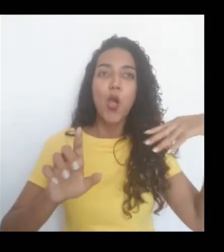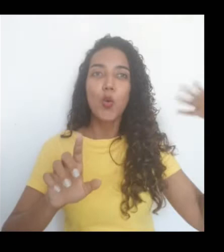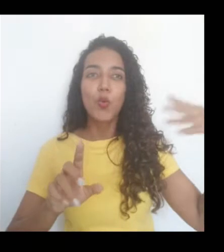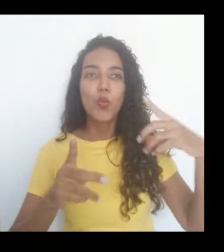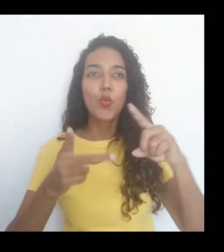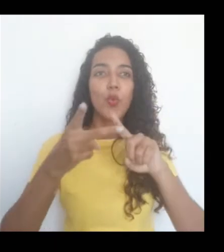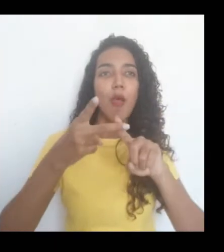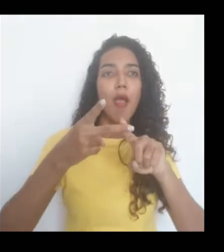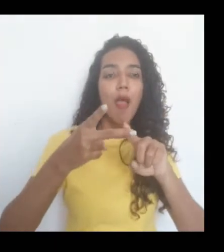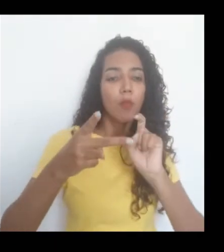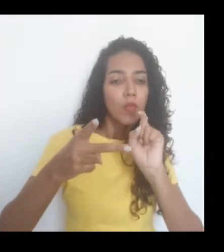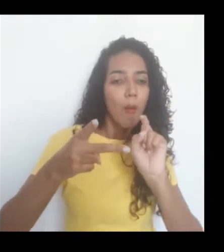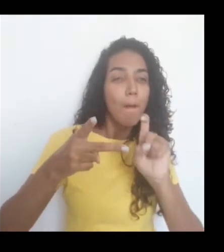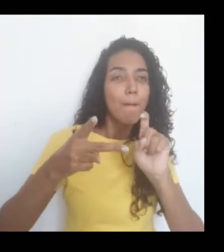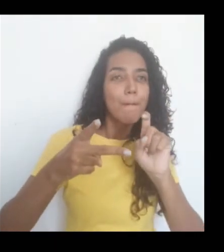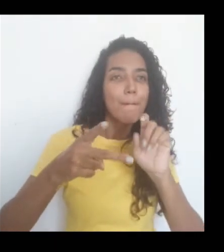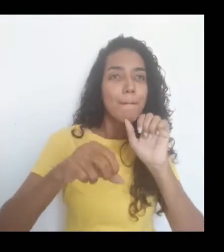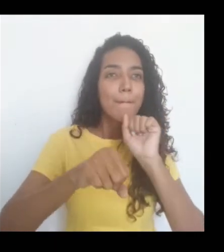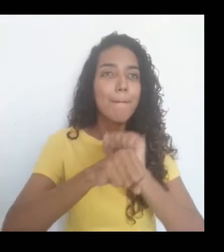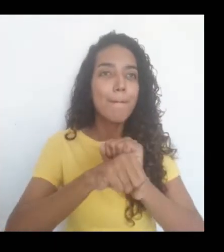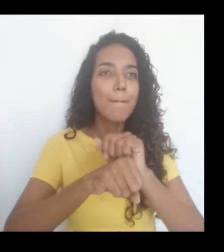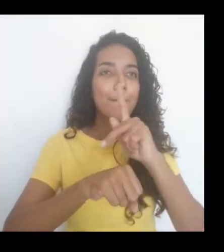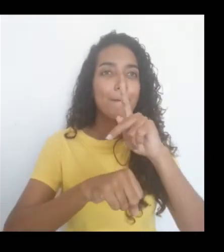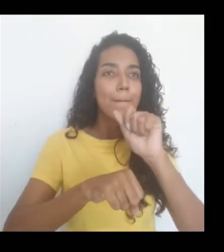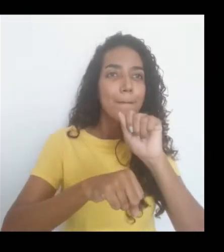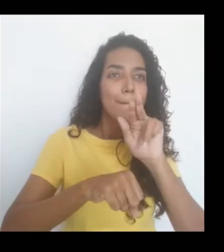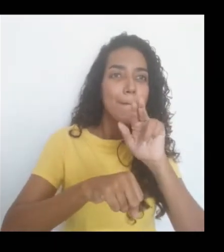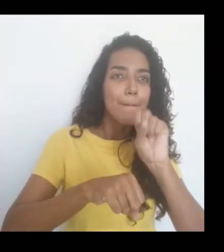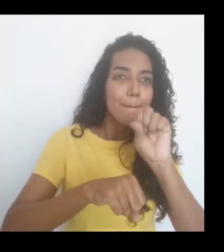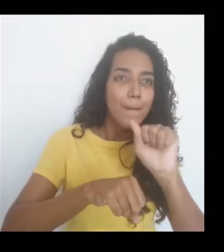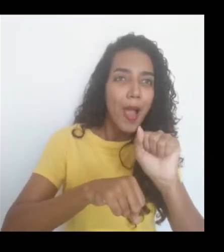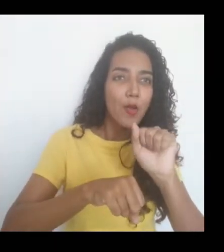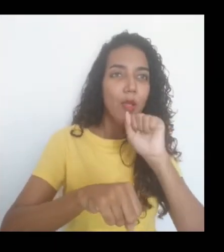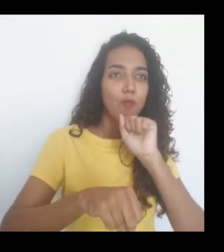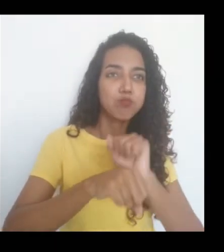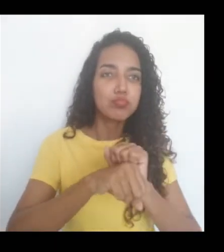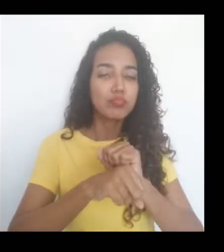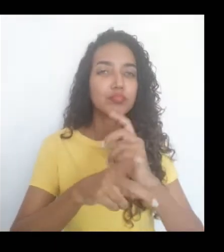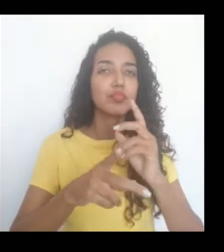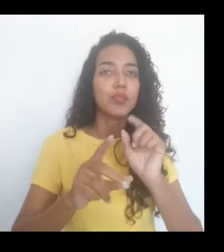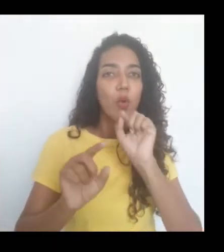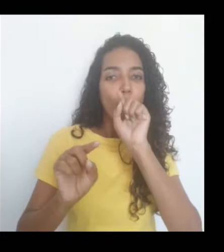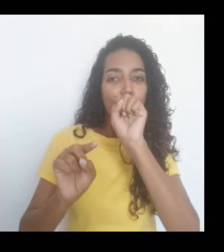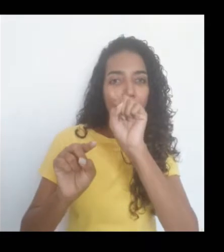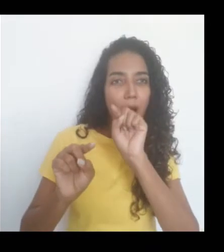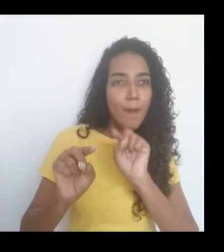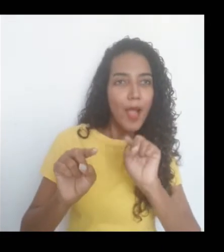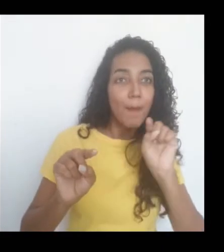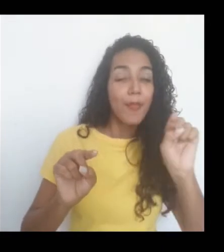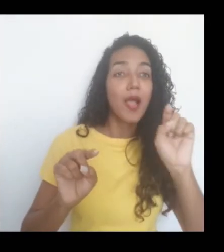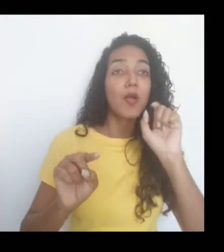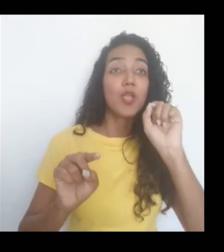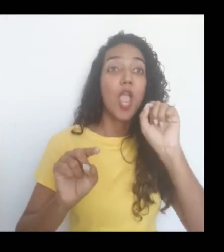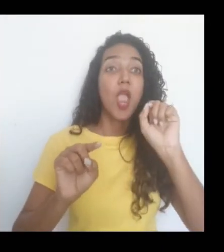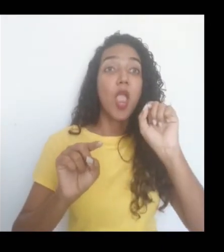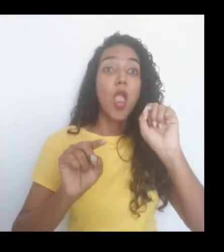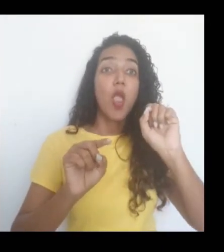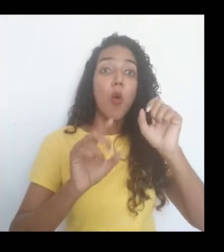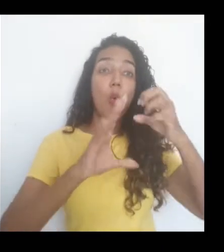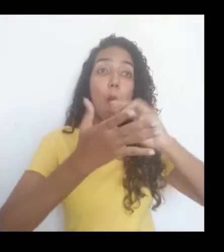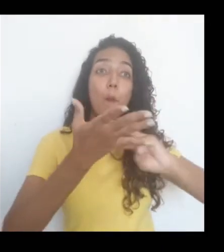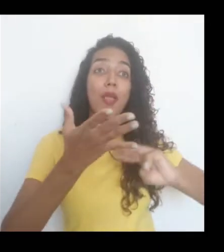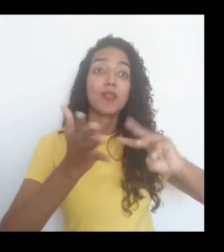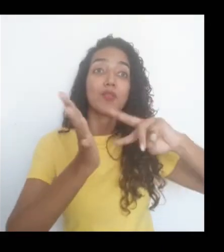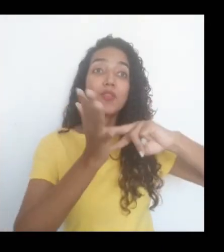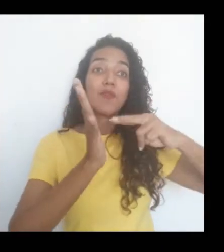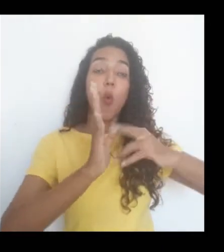os métodos são as funções, as ações que definem o comportamento do meu objeto.